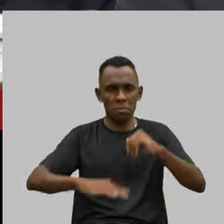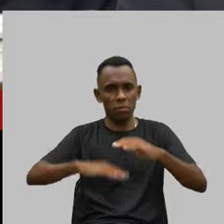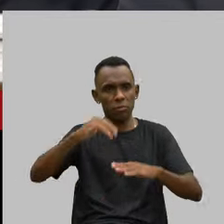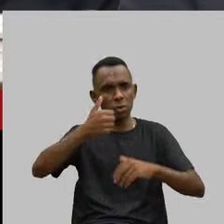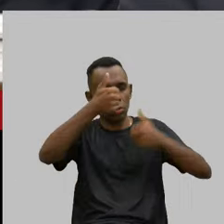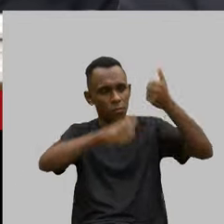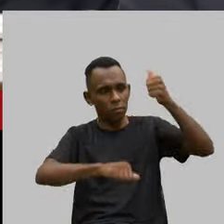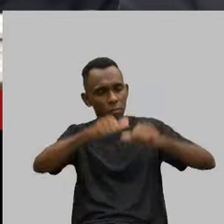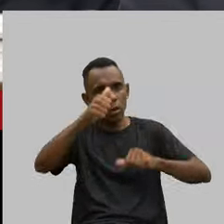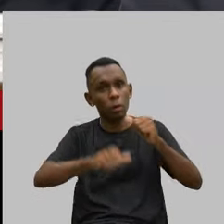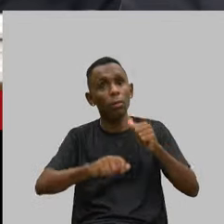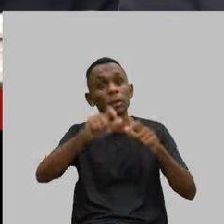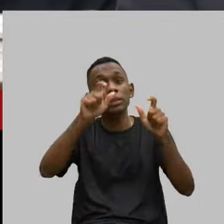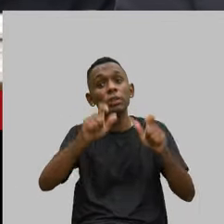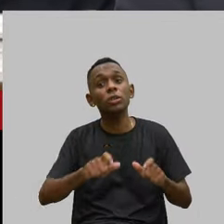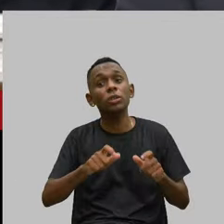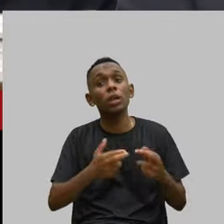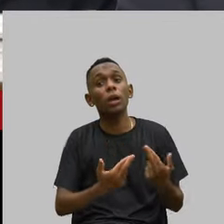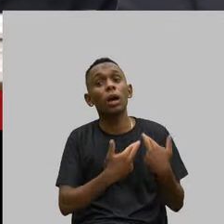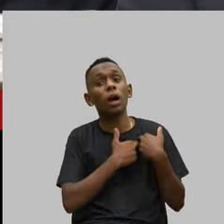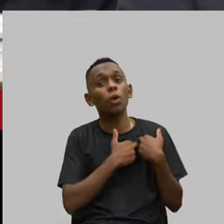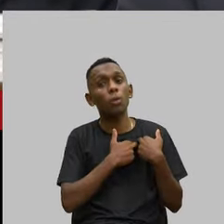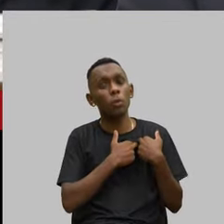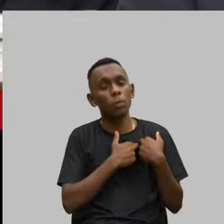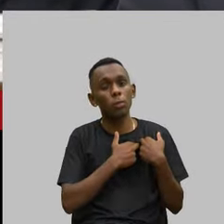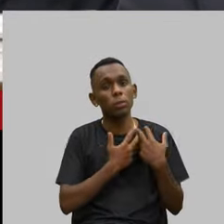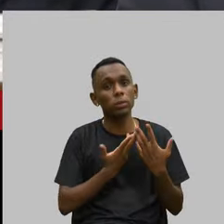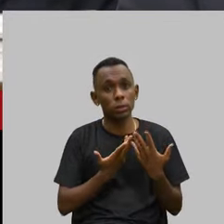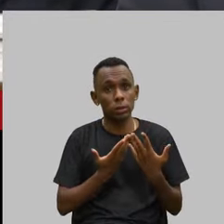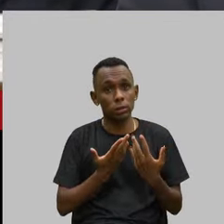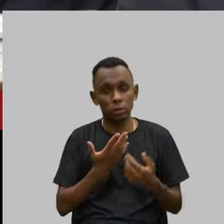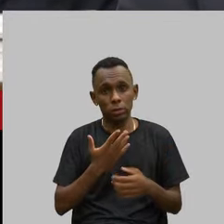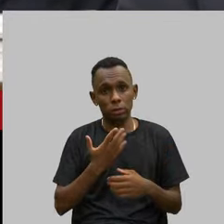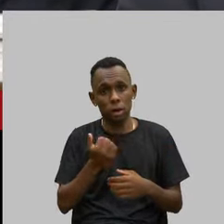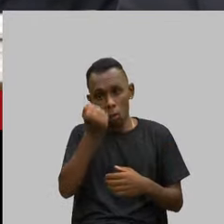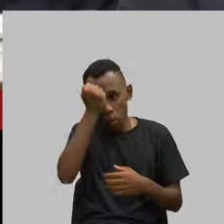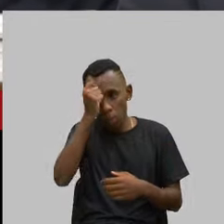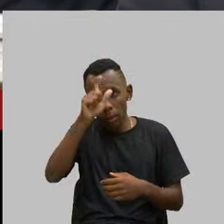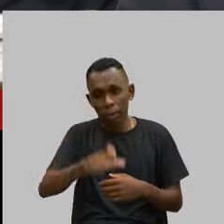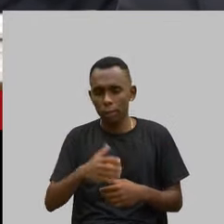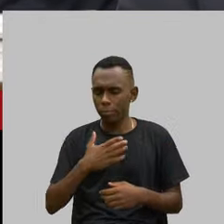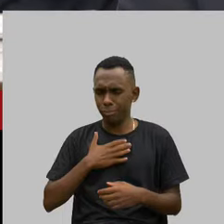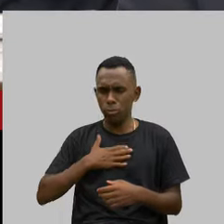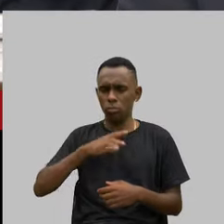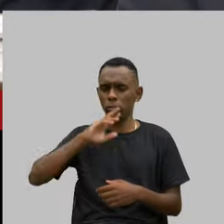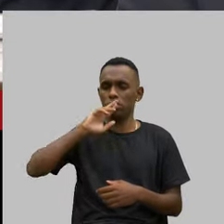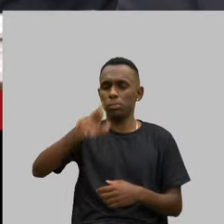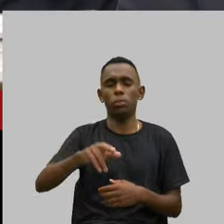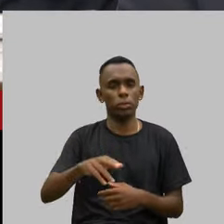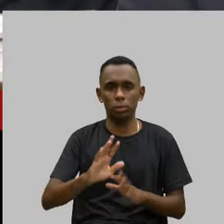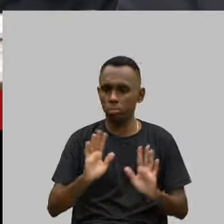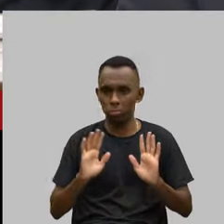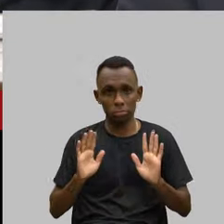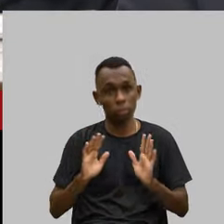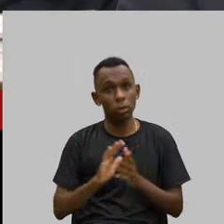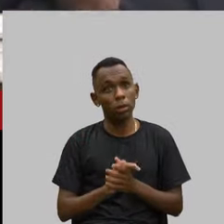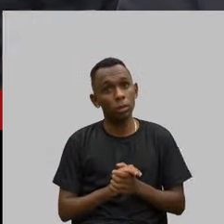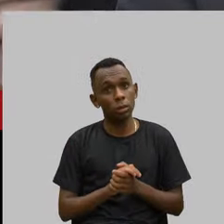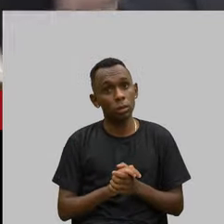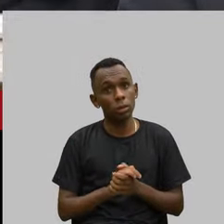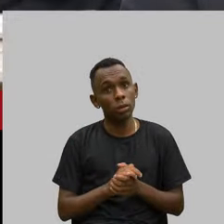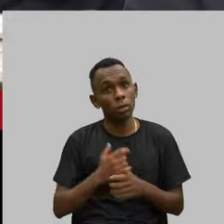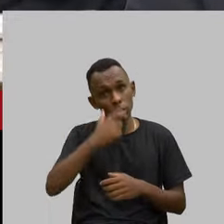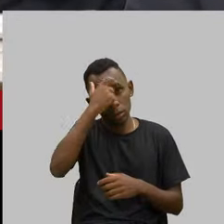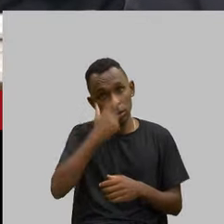uma pergunta de quem é a culpa eh não é responsabilidade minha responder mas eh né Eu sou